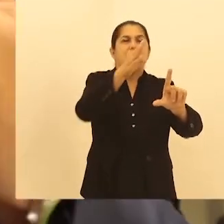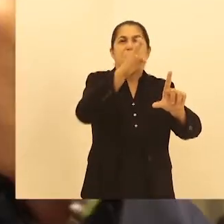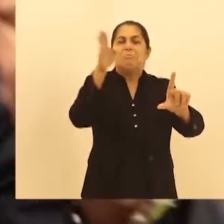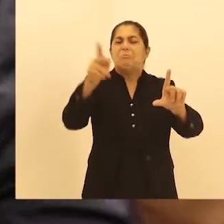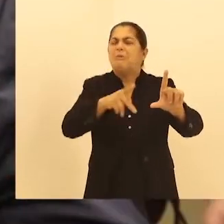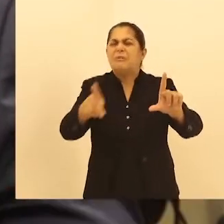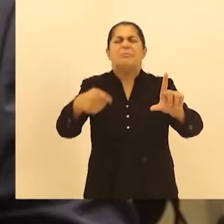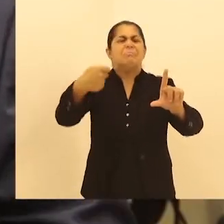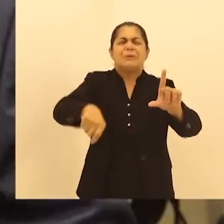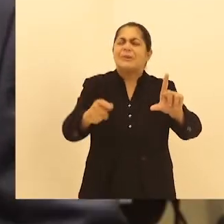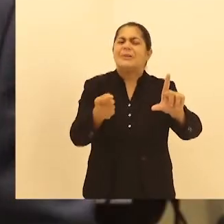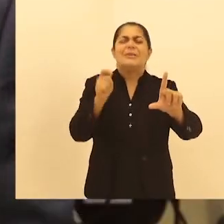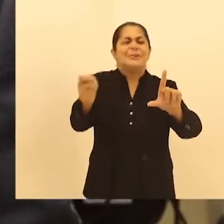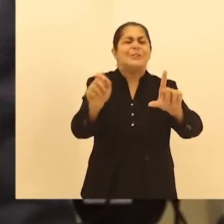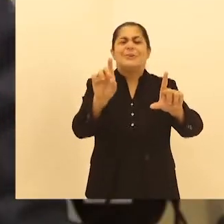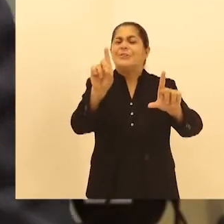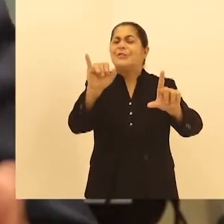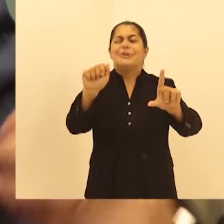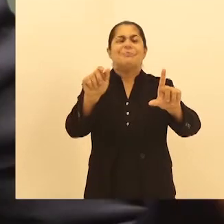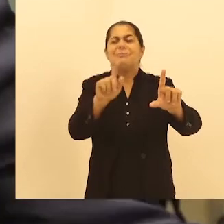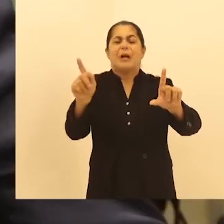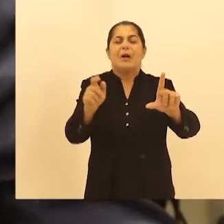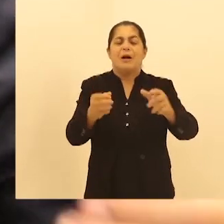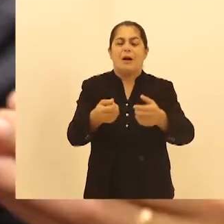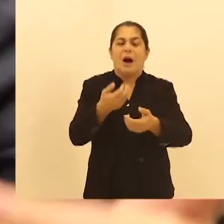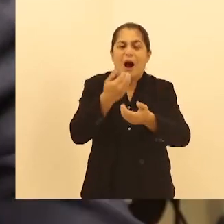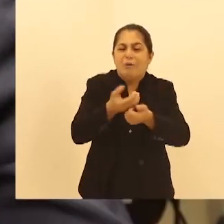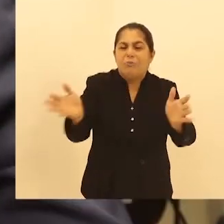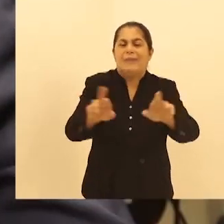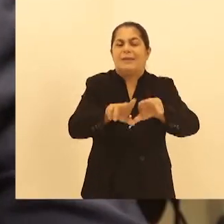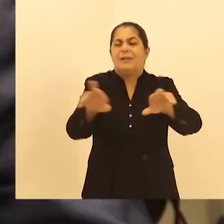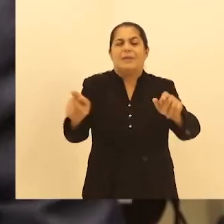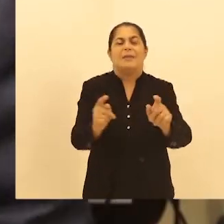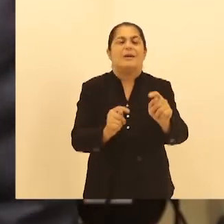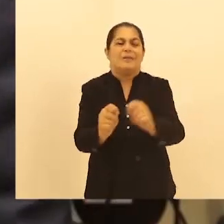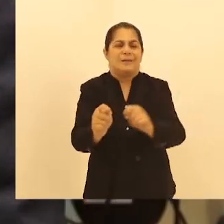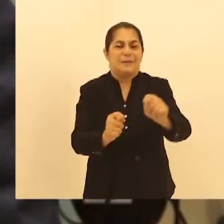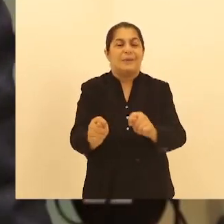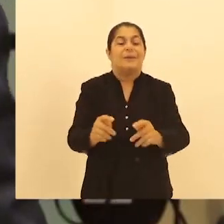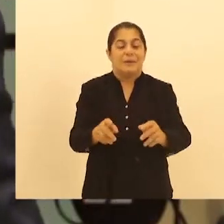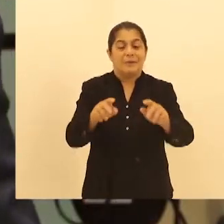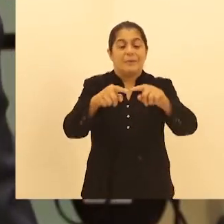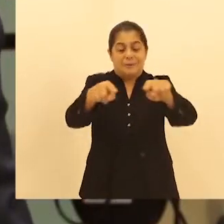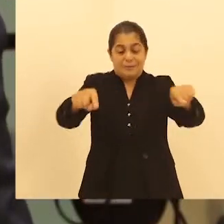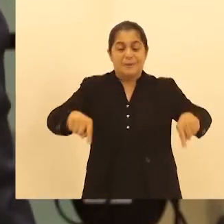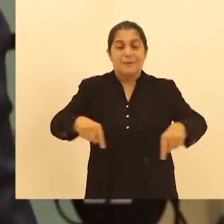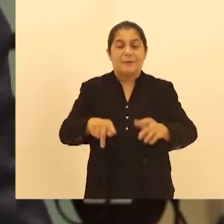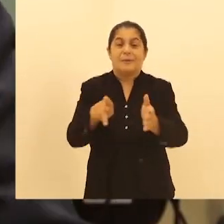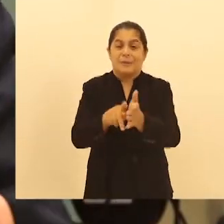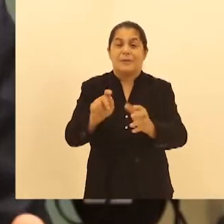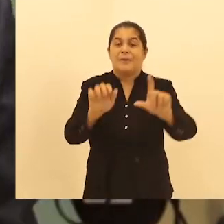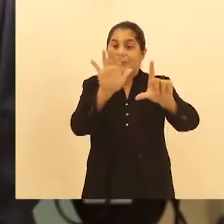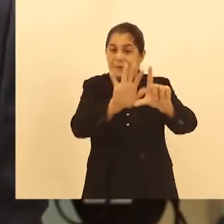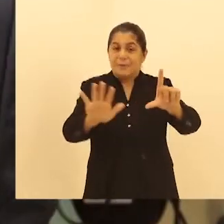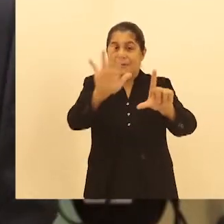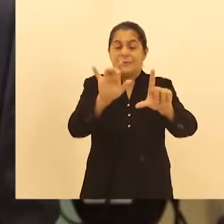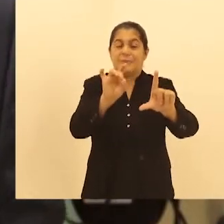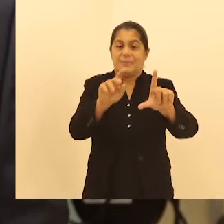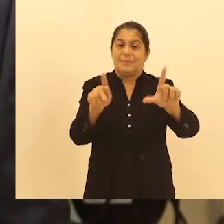custos com diárias custos com coffee break e organização de eventos porque o evento vai ser todo feito na plataforma